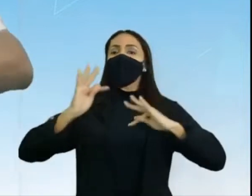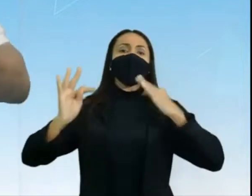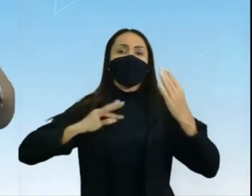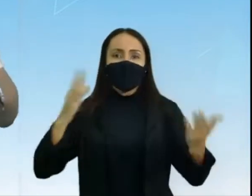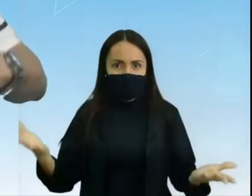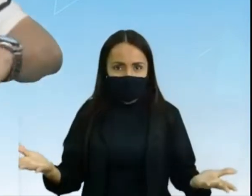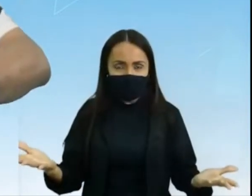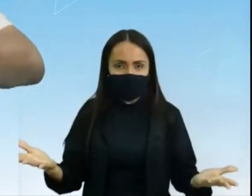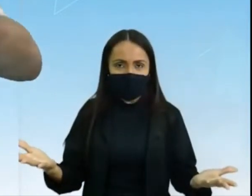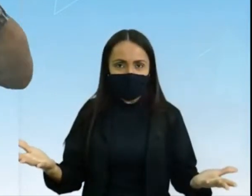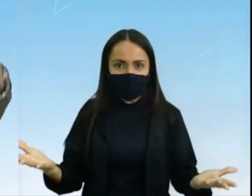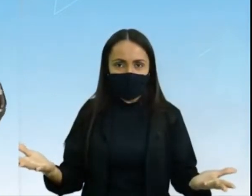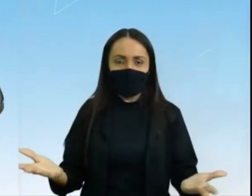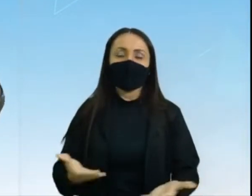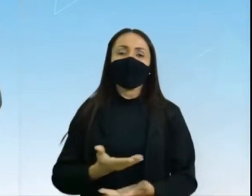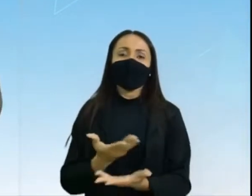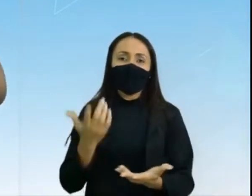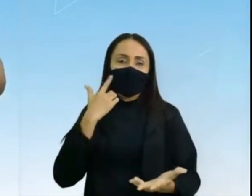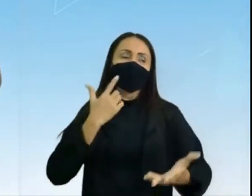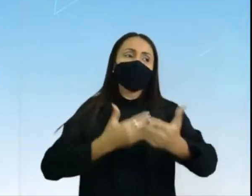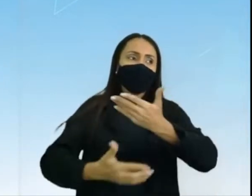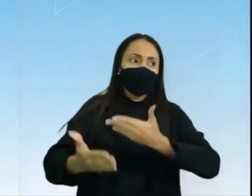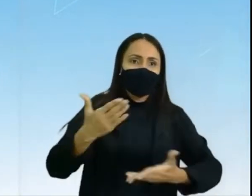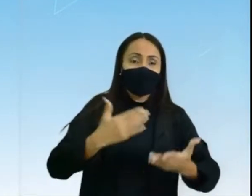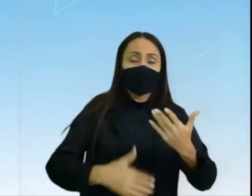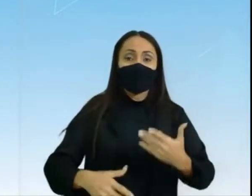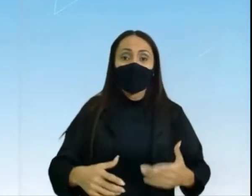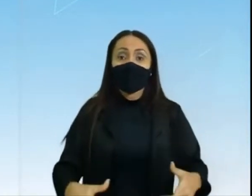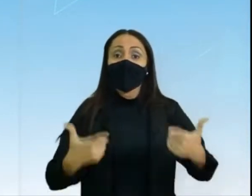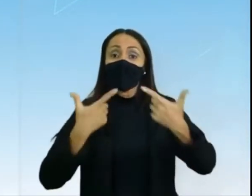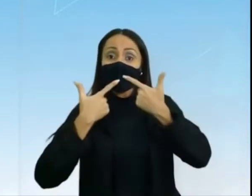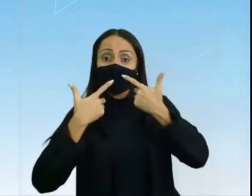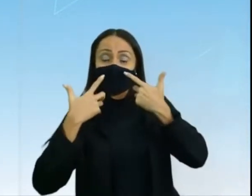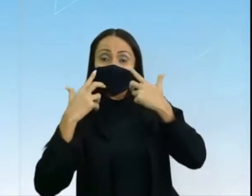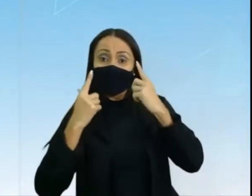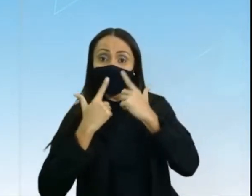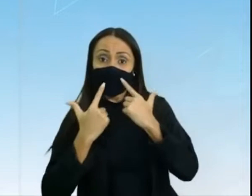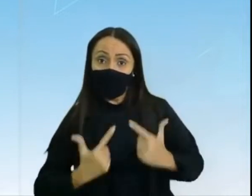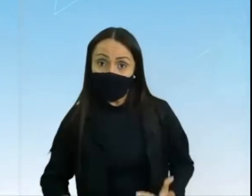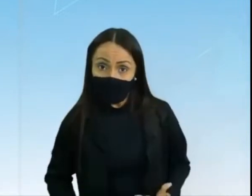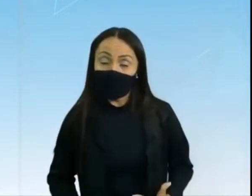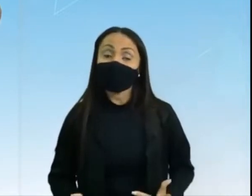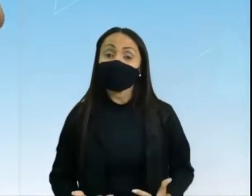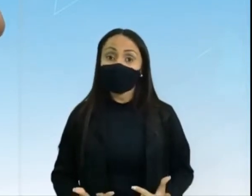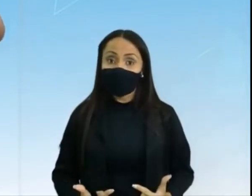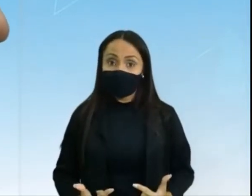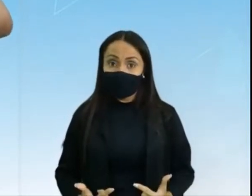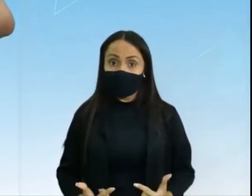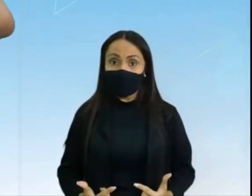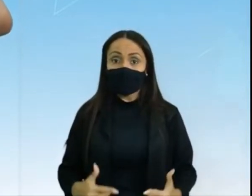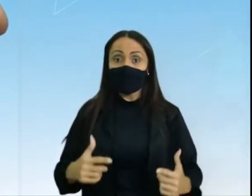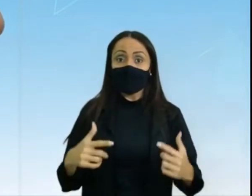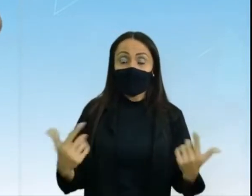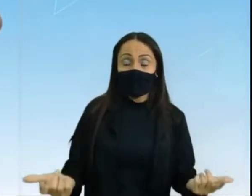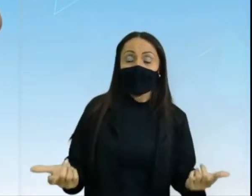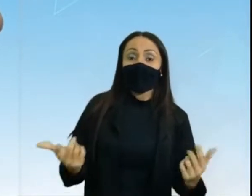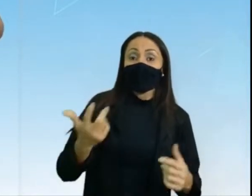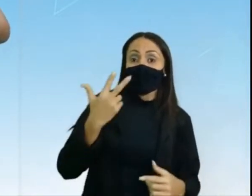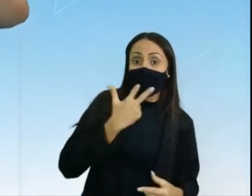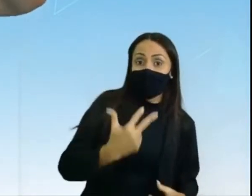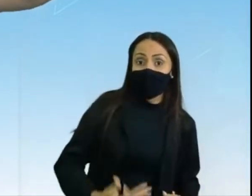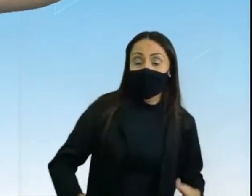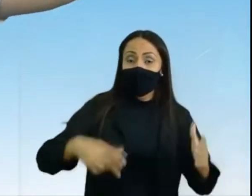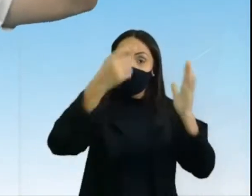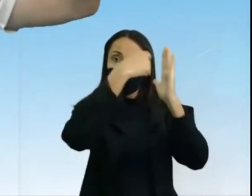Então vejam só aqui essa relação da linguagem, certo? A linguagem, a questão da língua escrita e